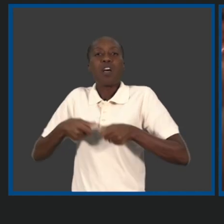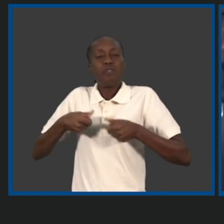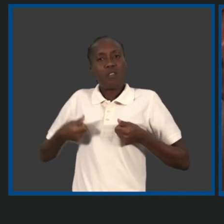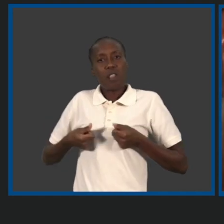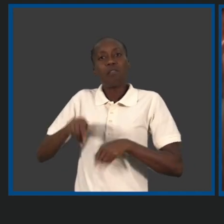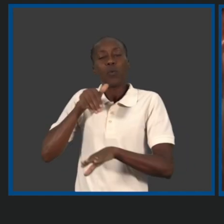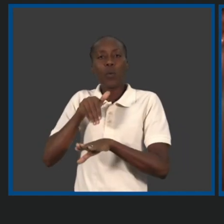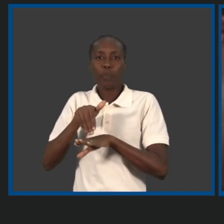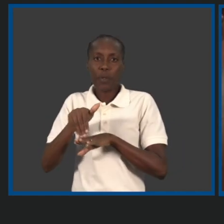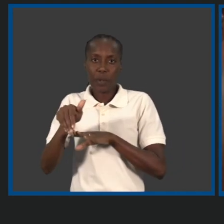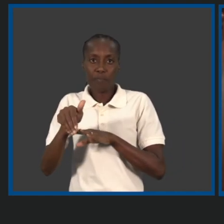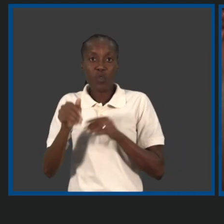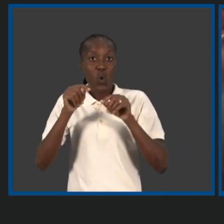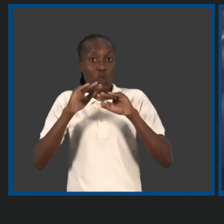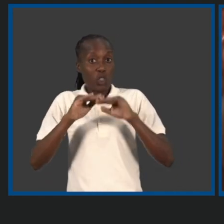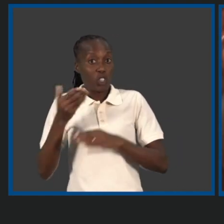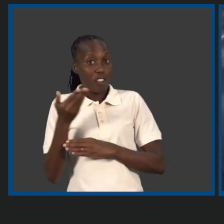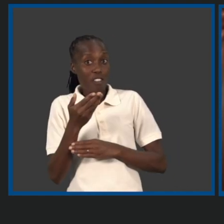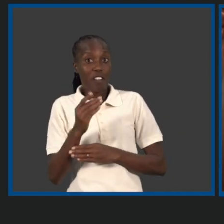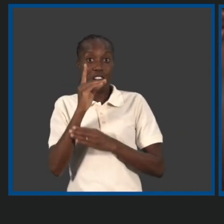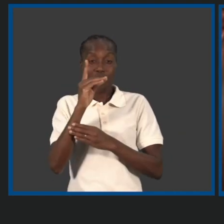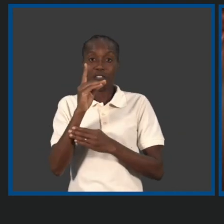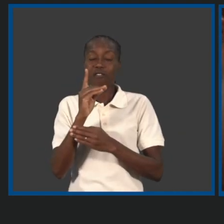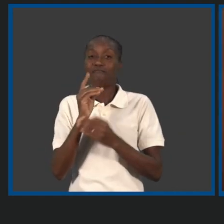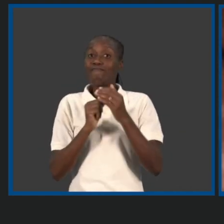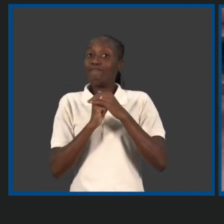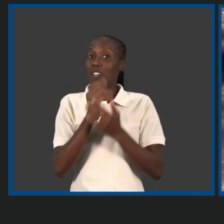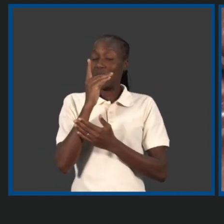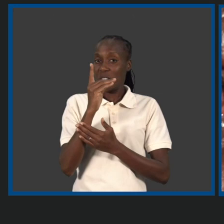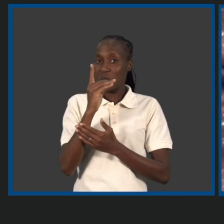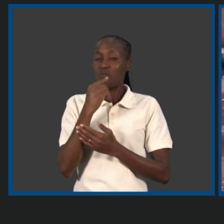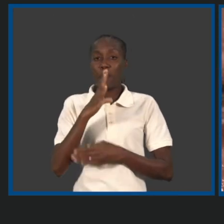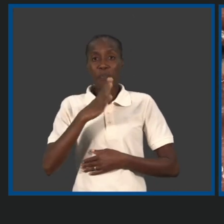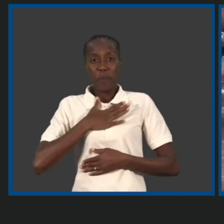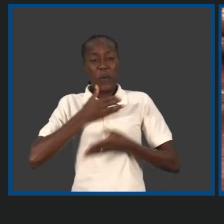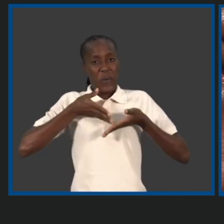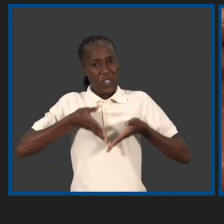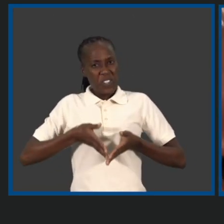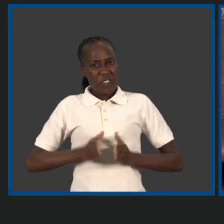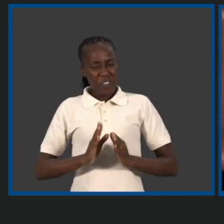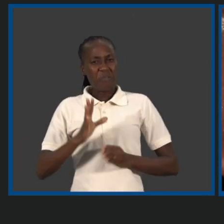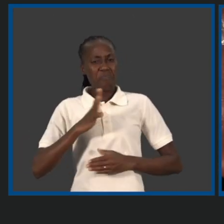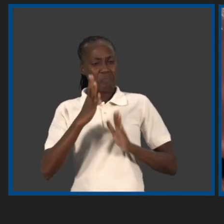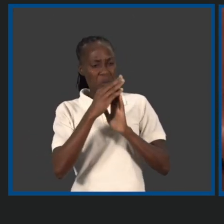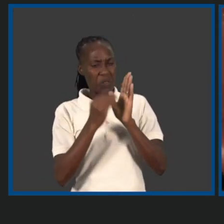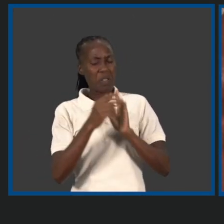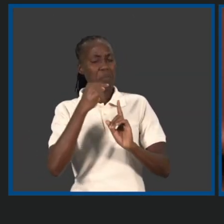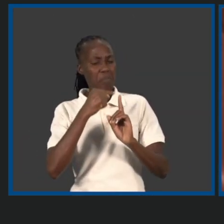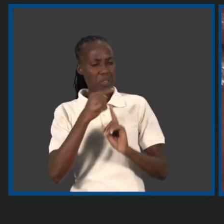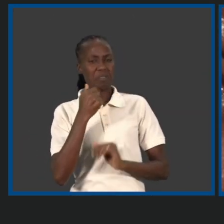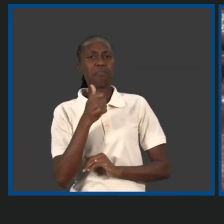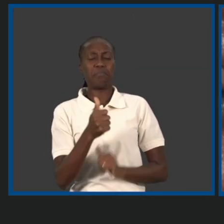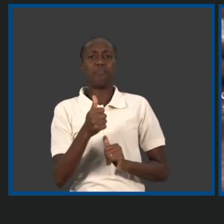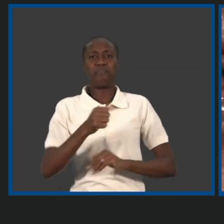E hoje ela está aqui, graças a Deus. Graças a Deus, meus filhos são vitoriosos. Eu devo